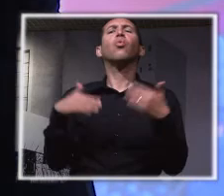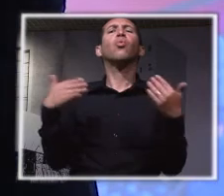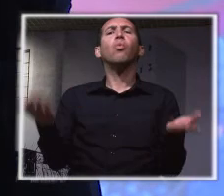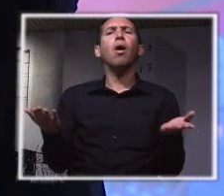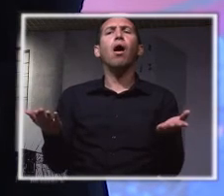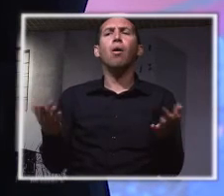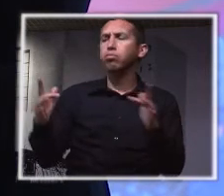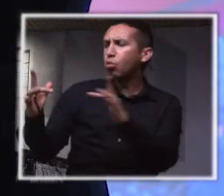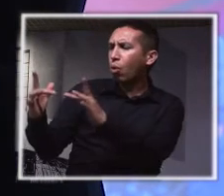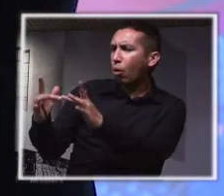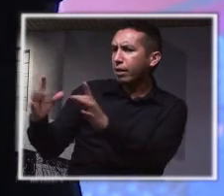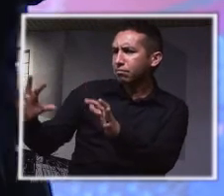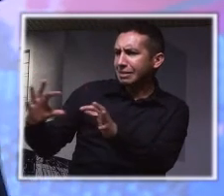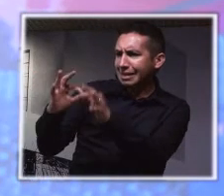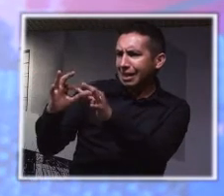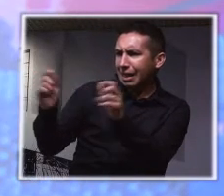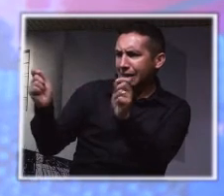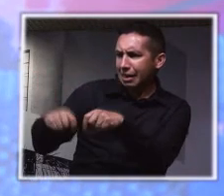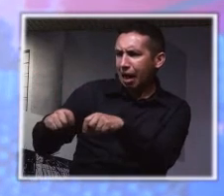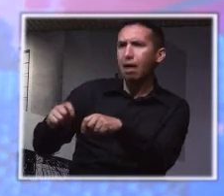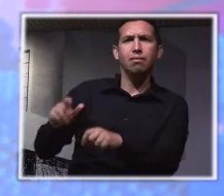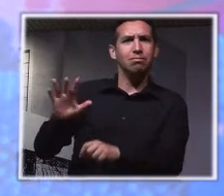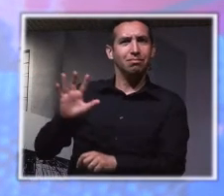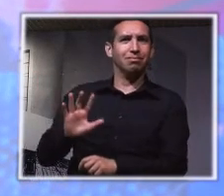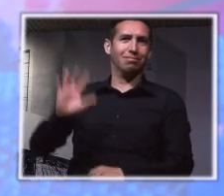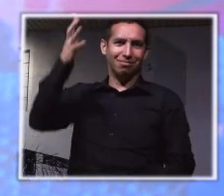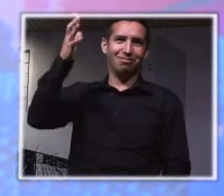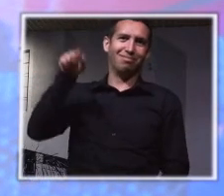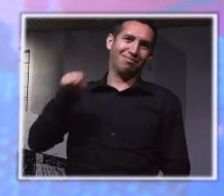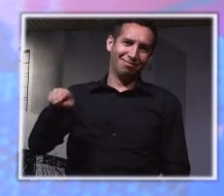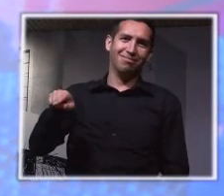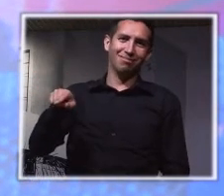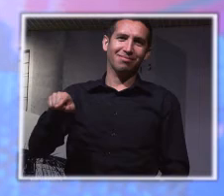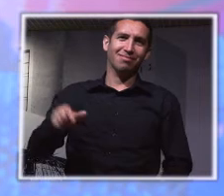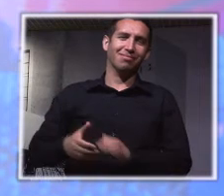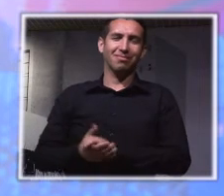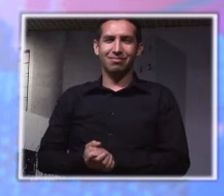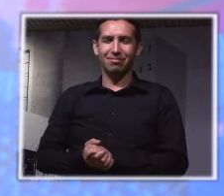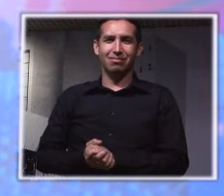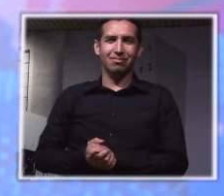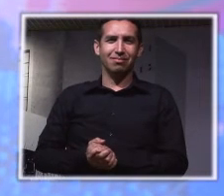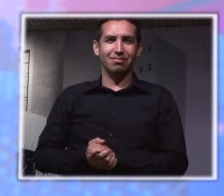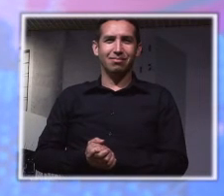as conexões que ela pretende fazer para a superação da sua realidade.